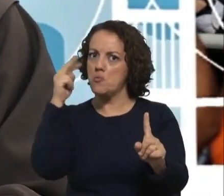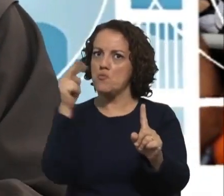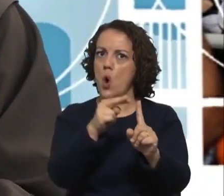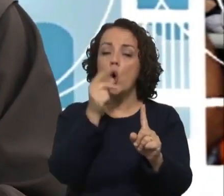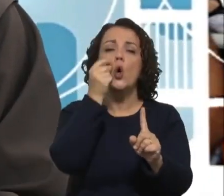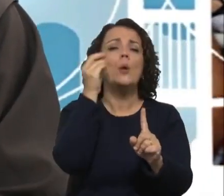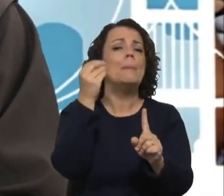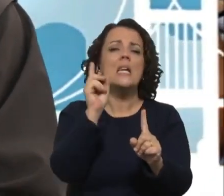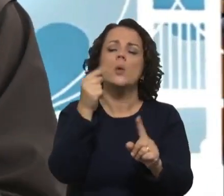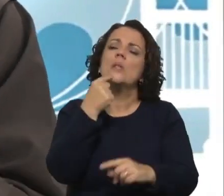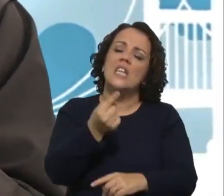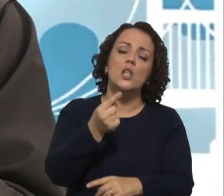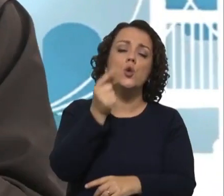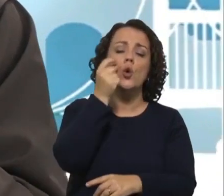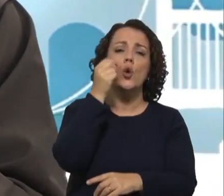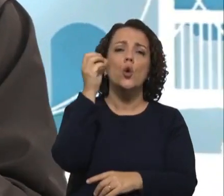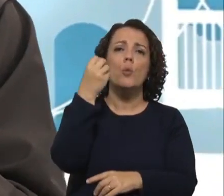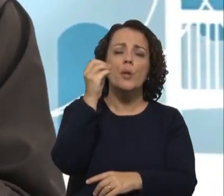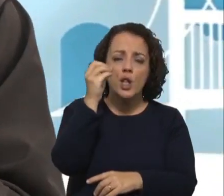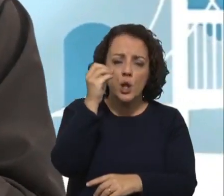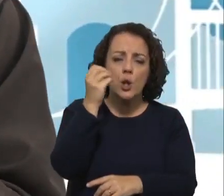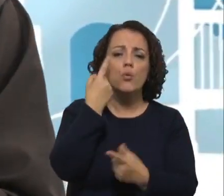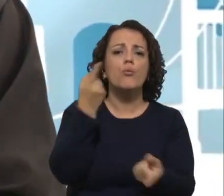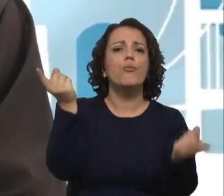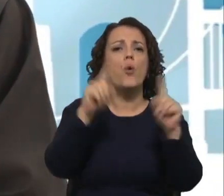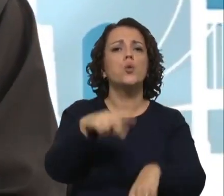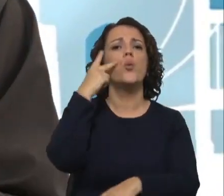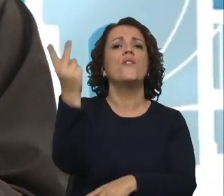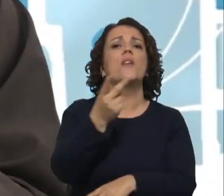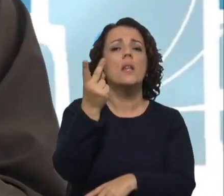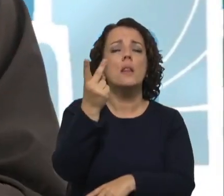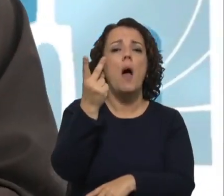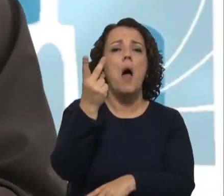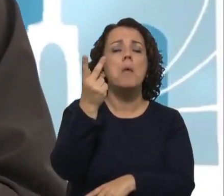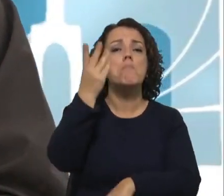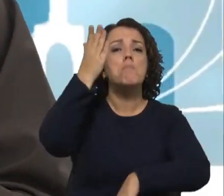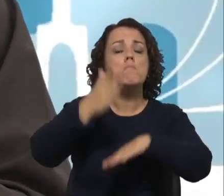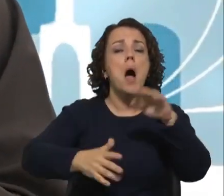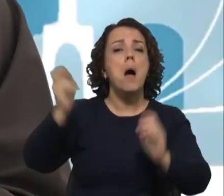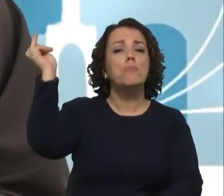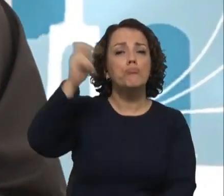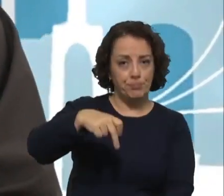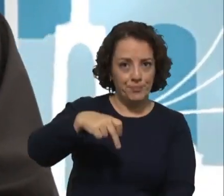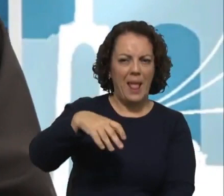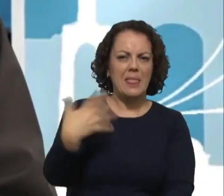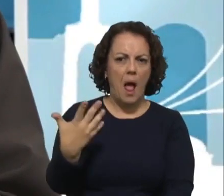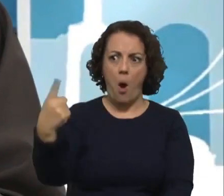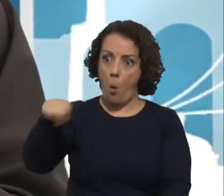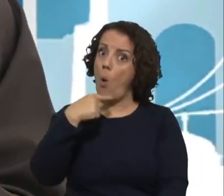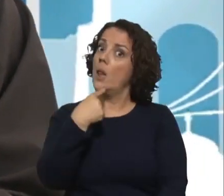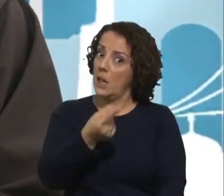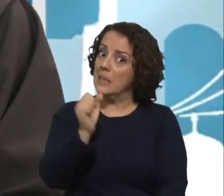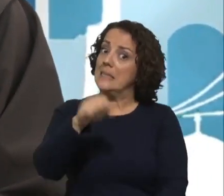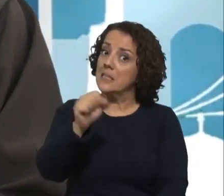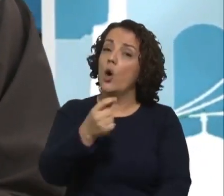mas alguém viu um menino que ressuscitou, ganhou vida e apareceu. Então o comentário era, e com razão, porque o menino